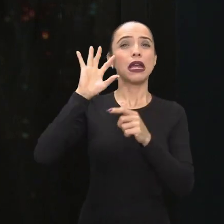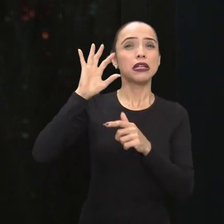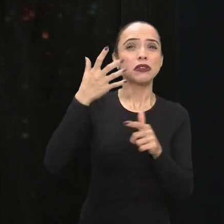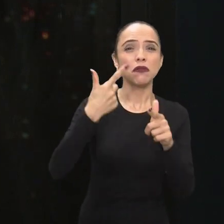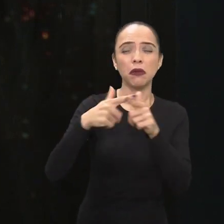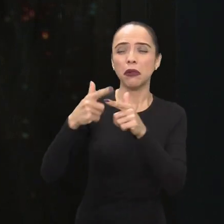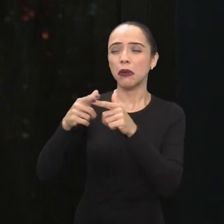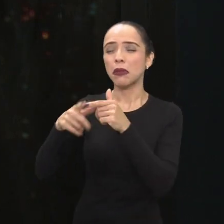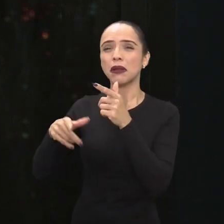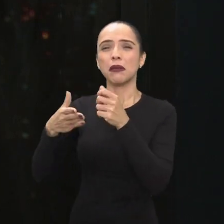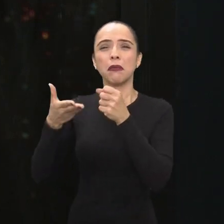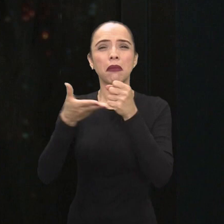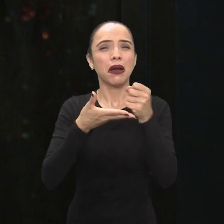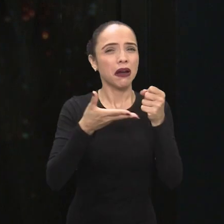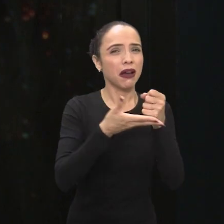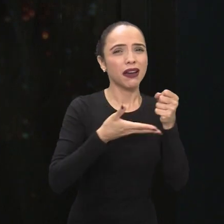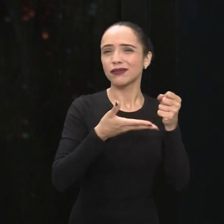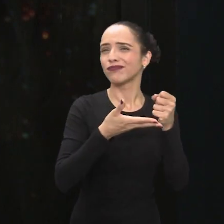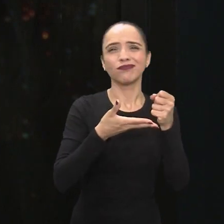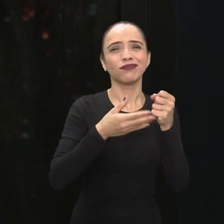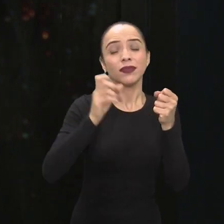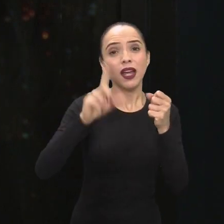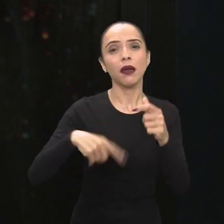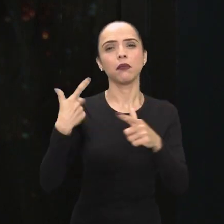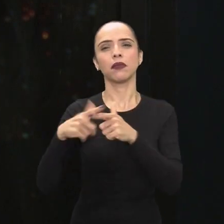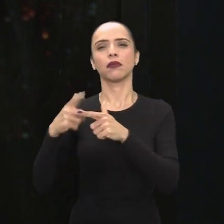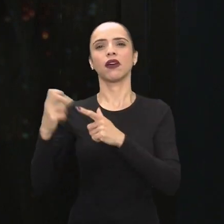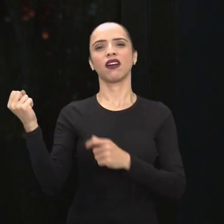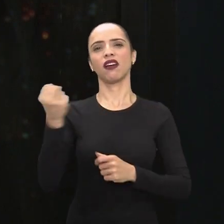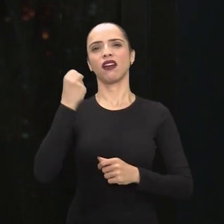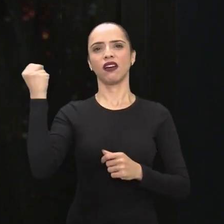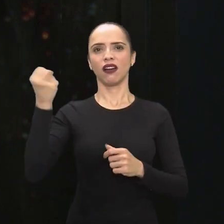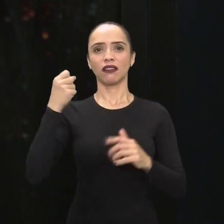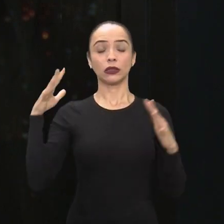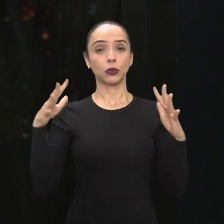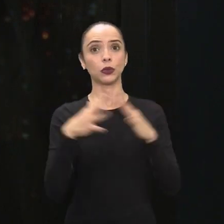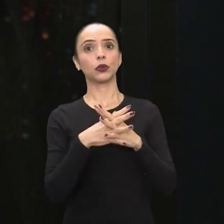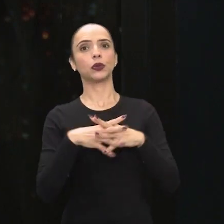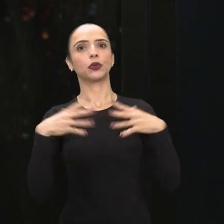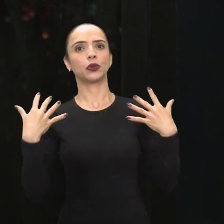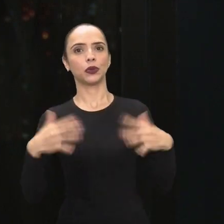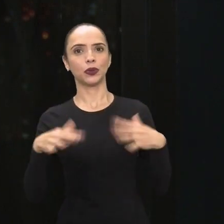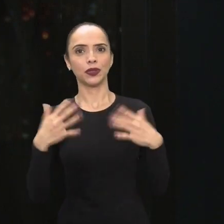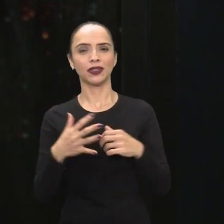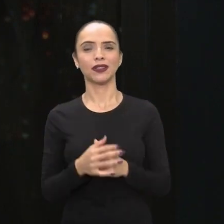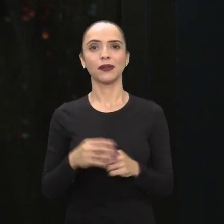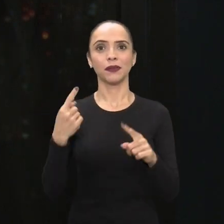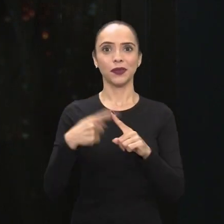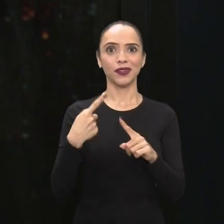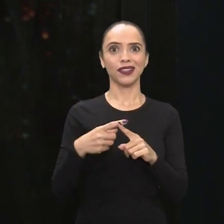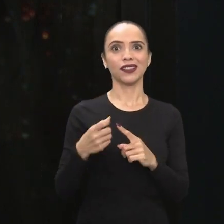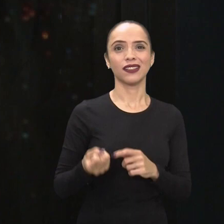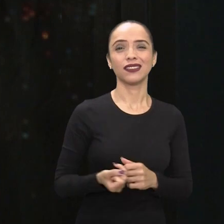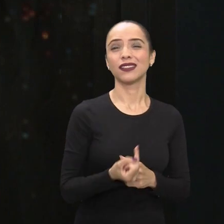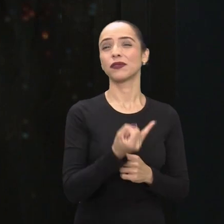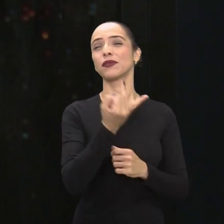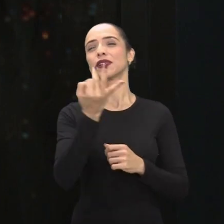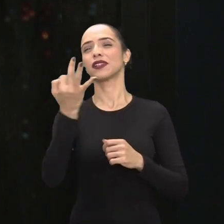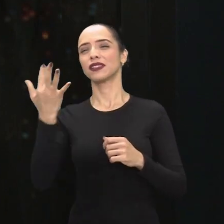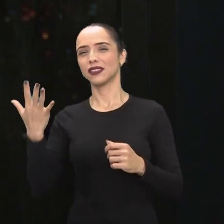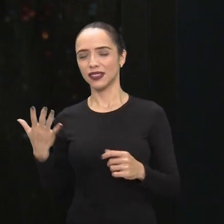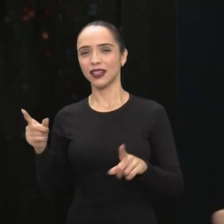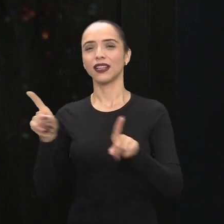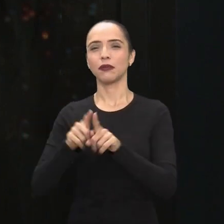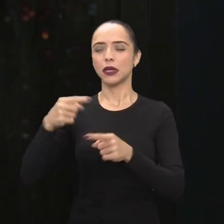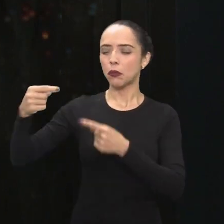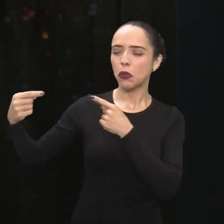problemas complexos então o aumento do politivismo aumento de qualquer tipo de recrudescimento mesmo que seja